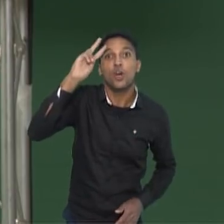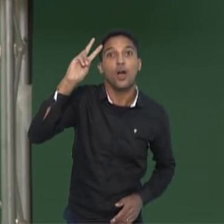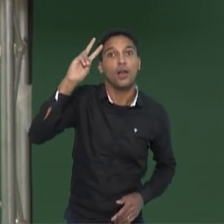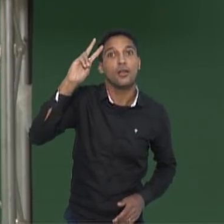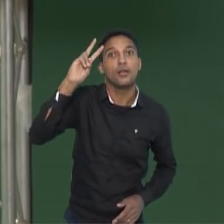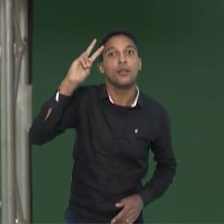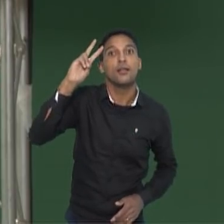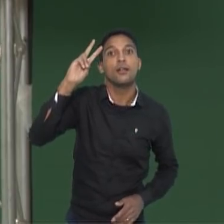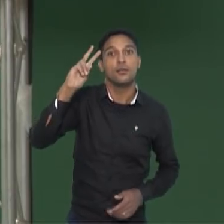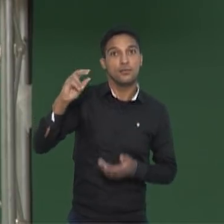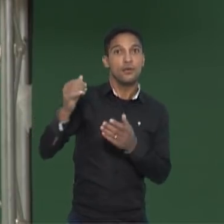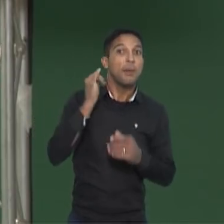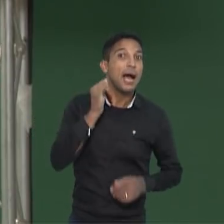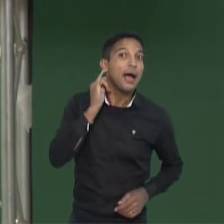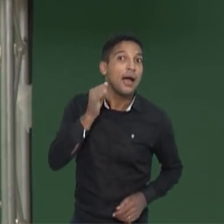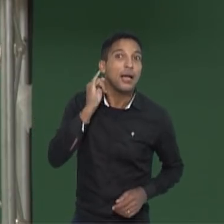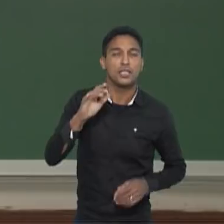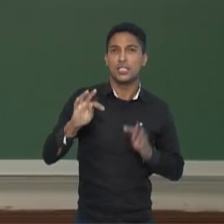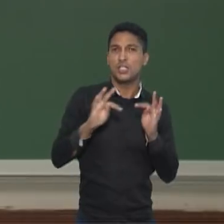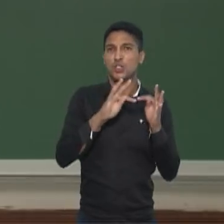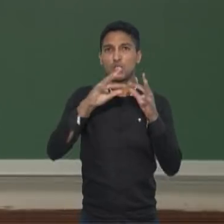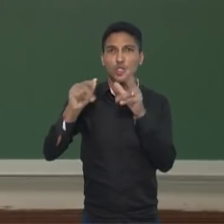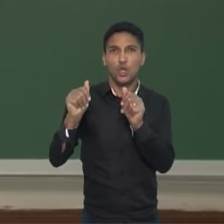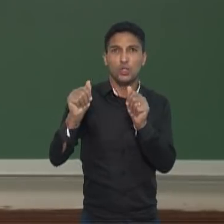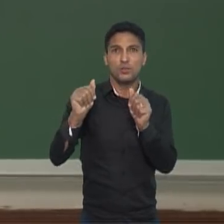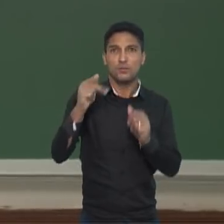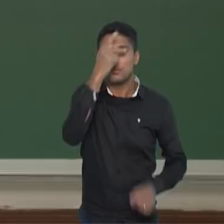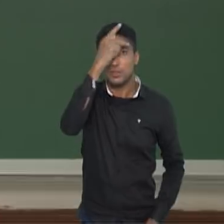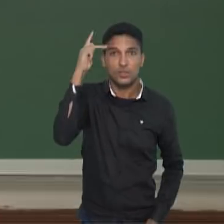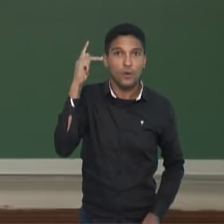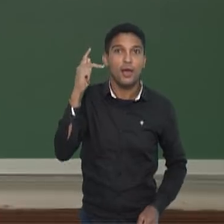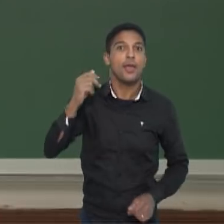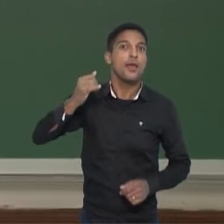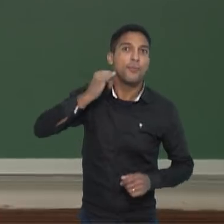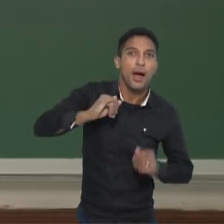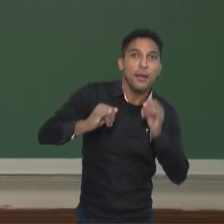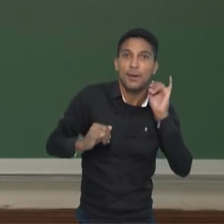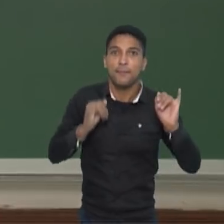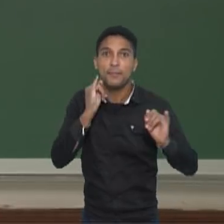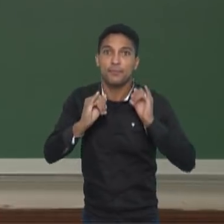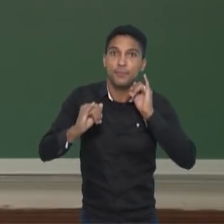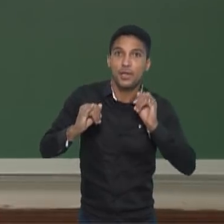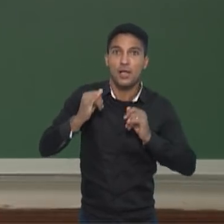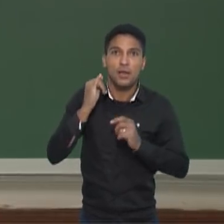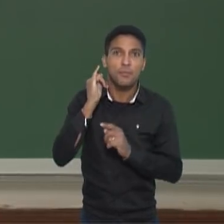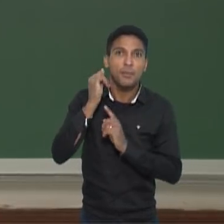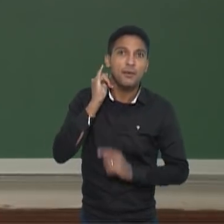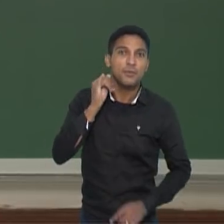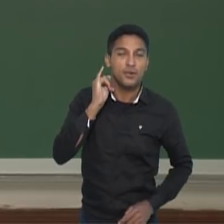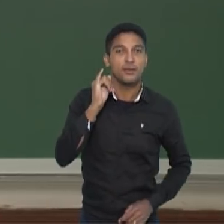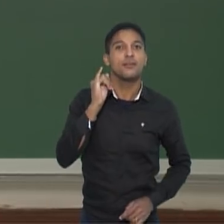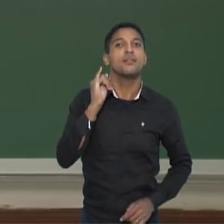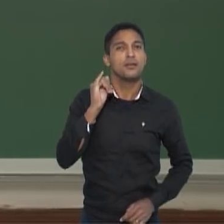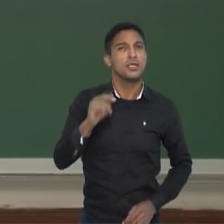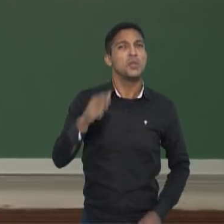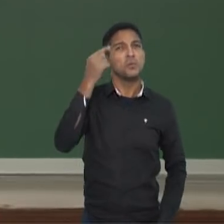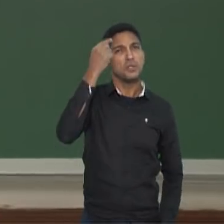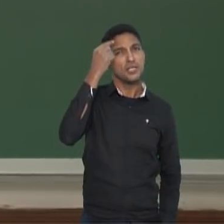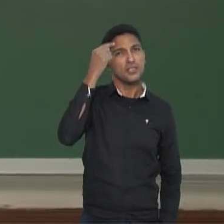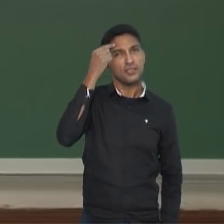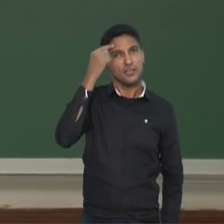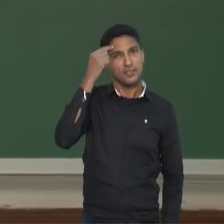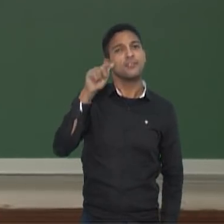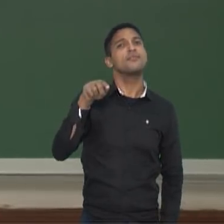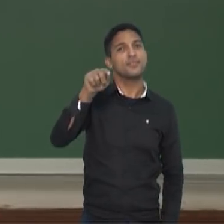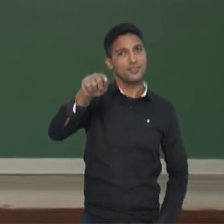conta histórias. Fiquem pensando, acho que não tem um dia que você não conta uma história para alguém.